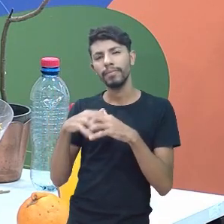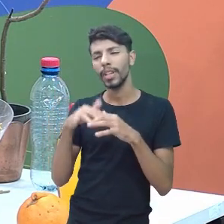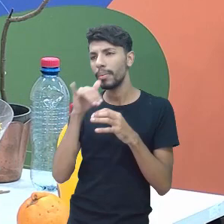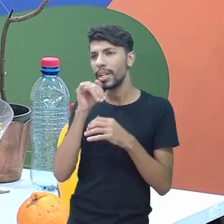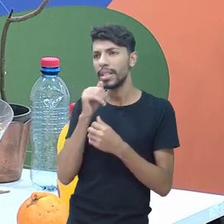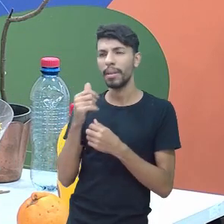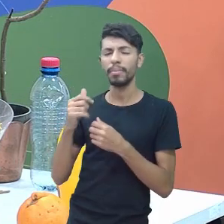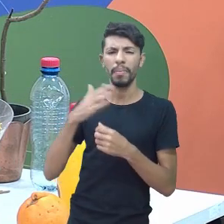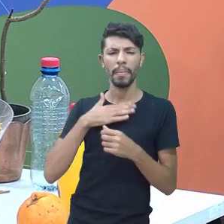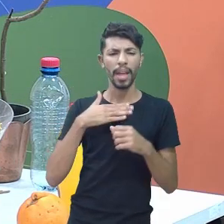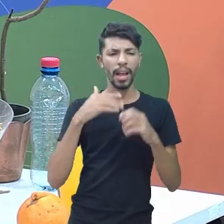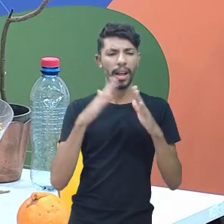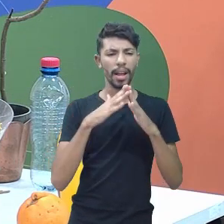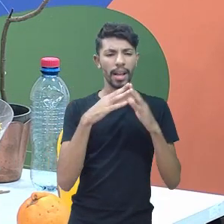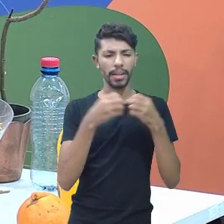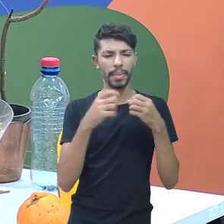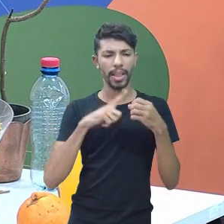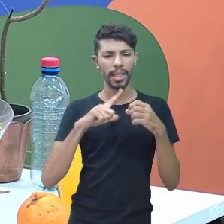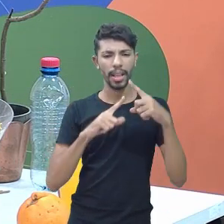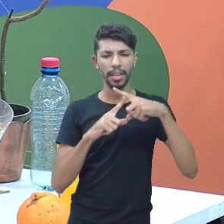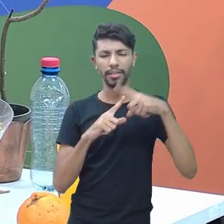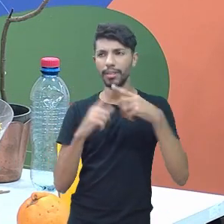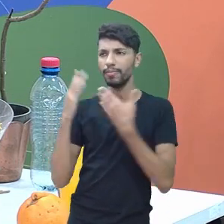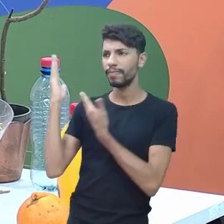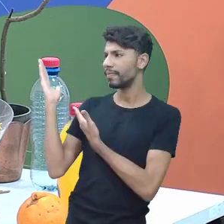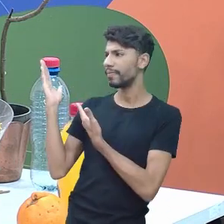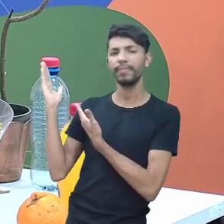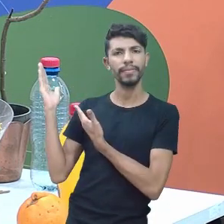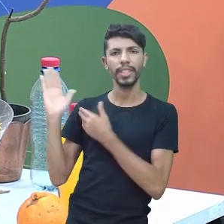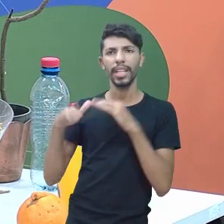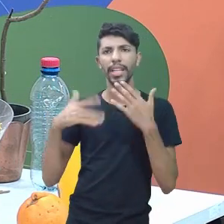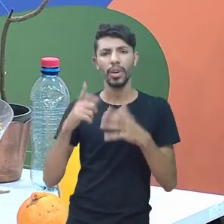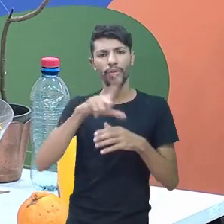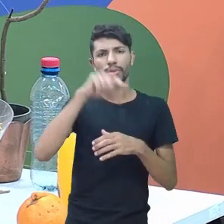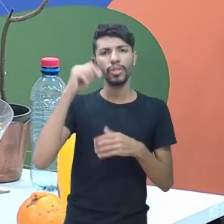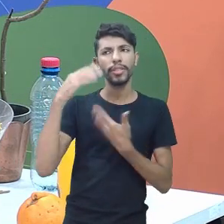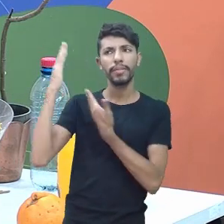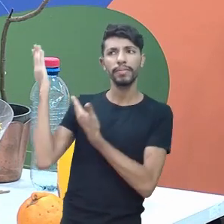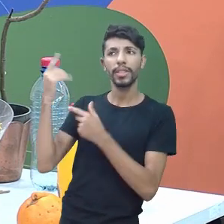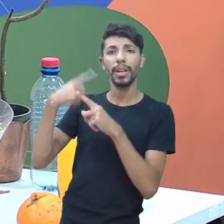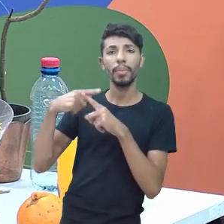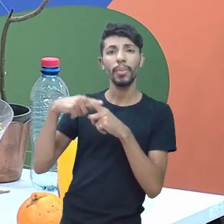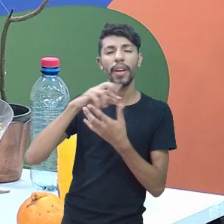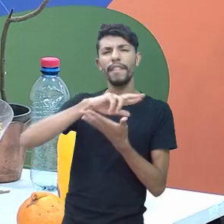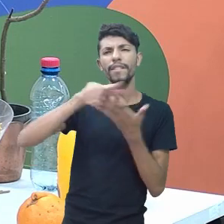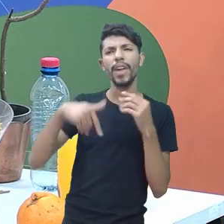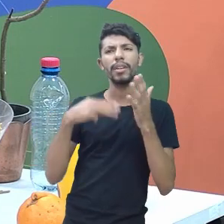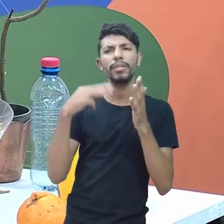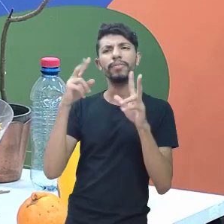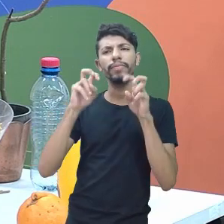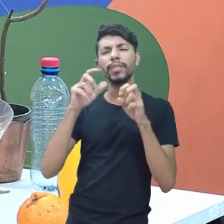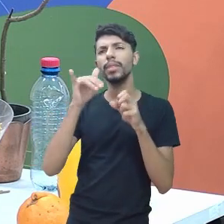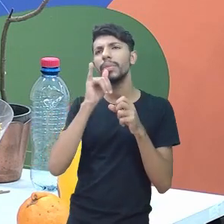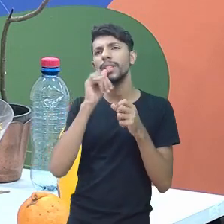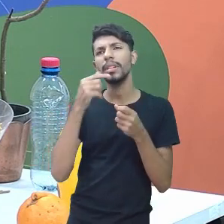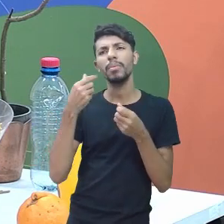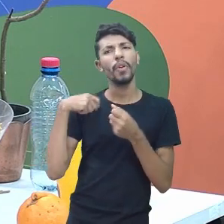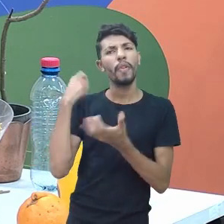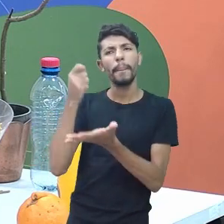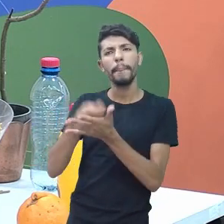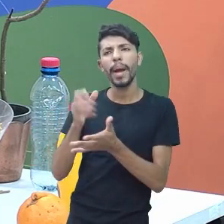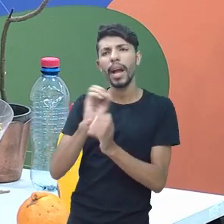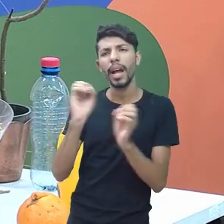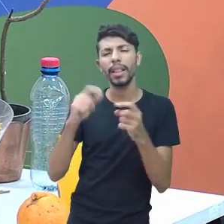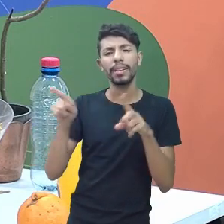esponja, eu vou escolher esse, por vários motivos. Eu vou escolher esse porque eu não vou gastar nada e ainda